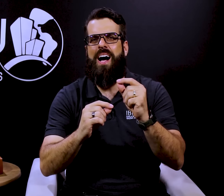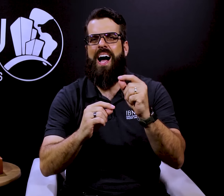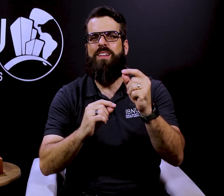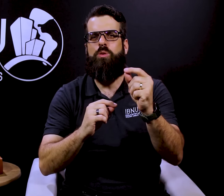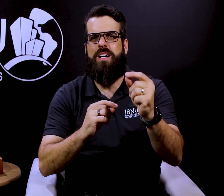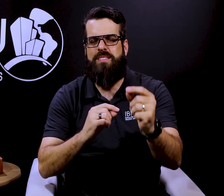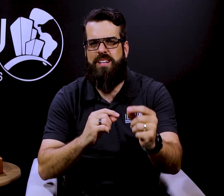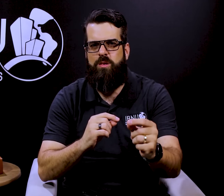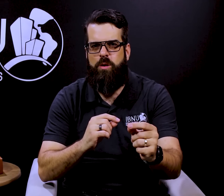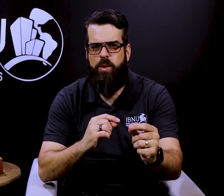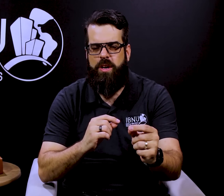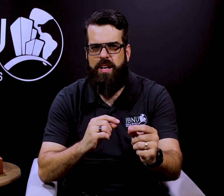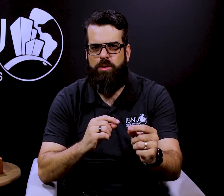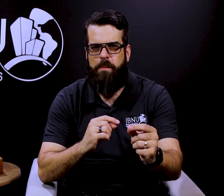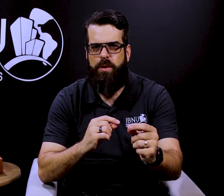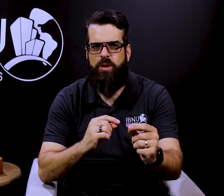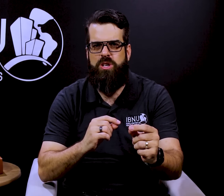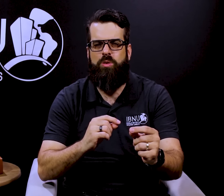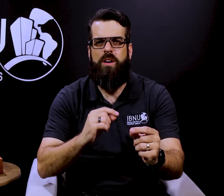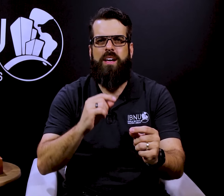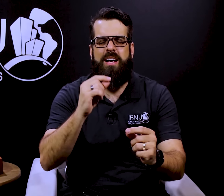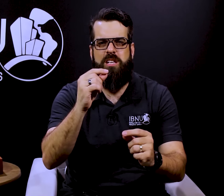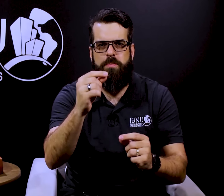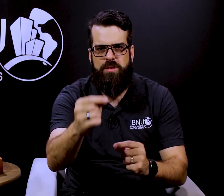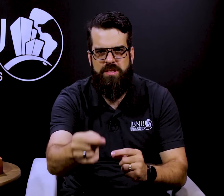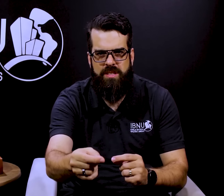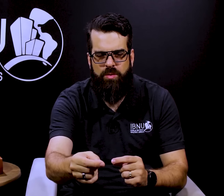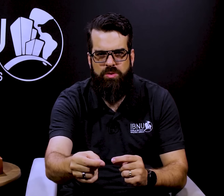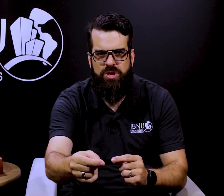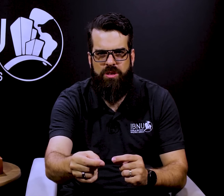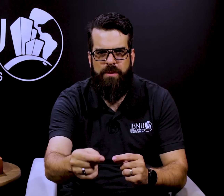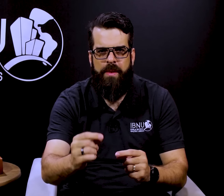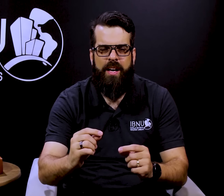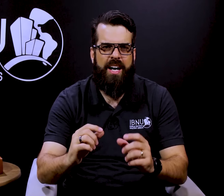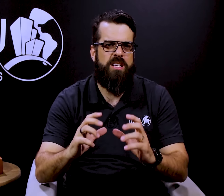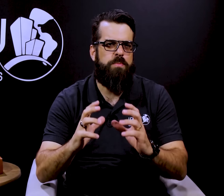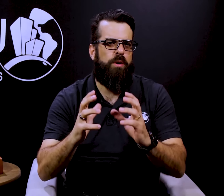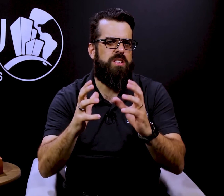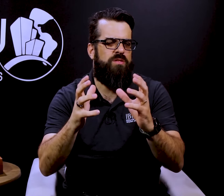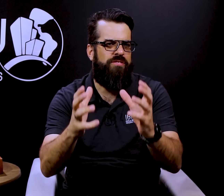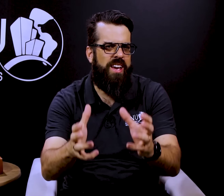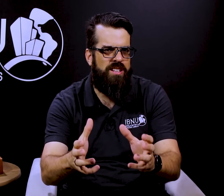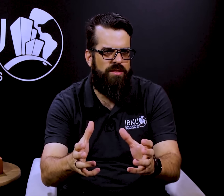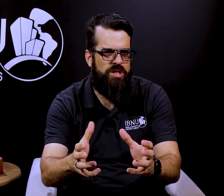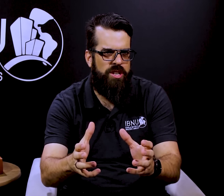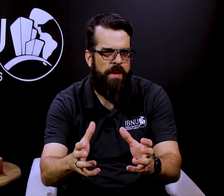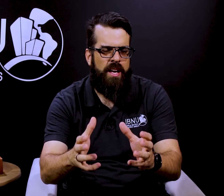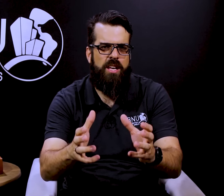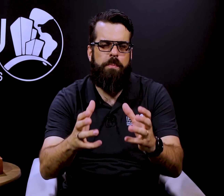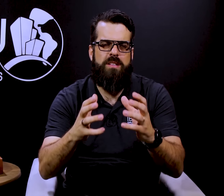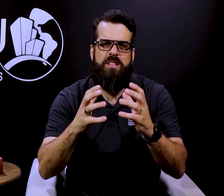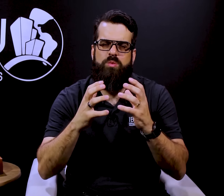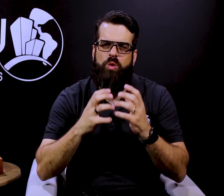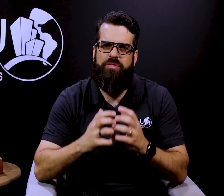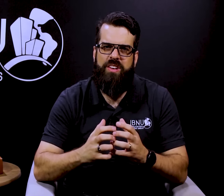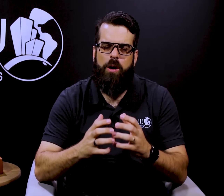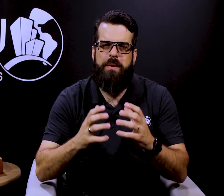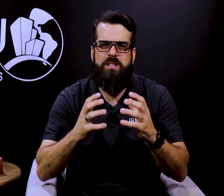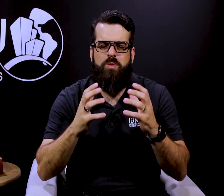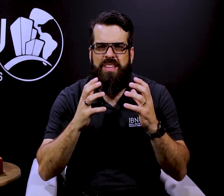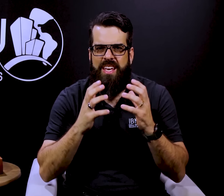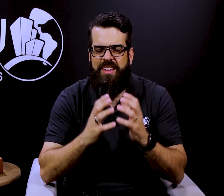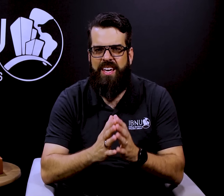uma adoração ao meu Criador. Porque eu digo, as respostas estão contigo. As respostas vêm de ti e eu preciso